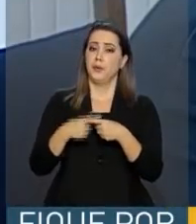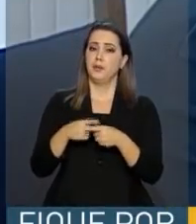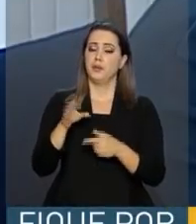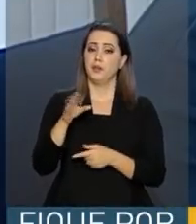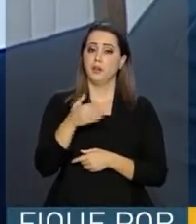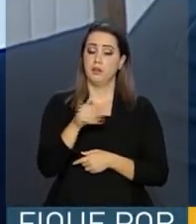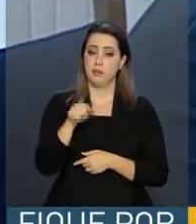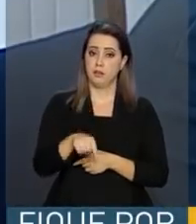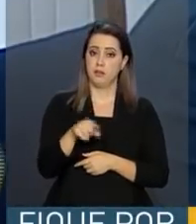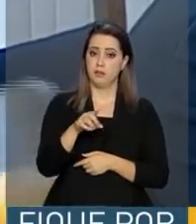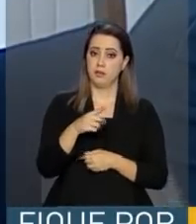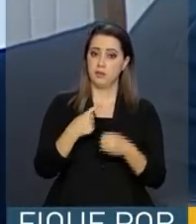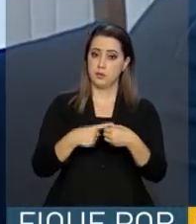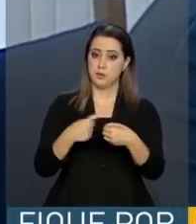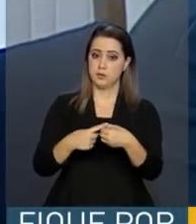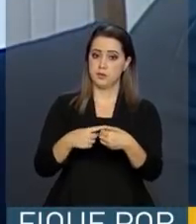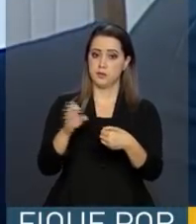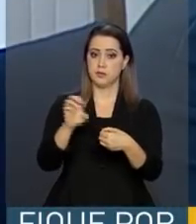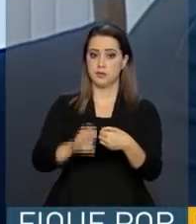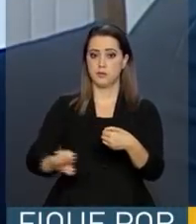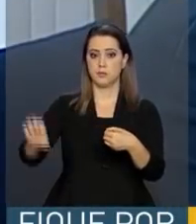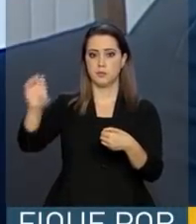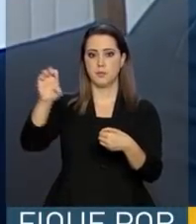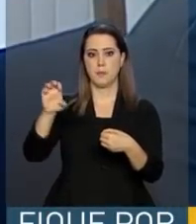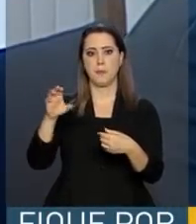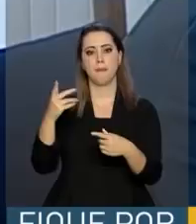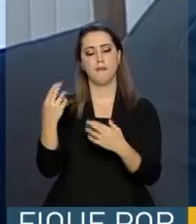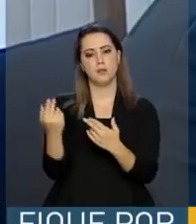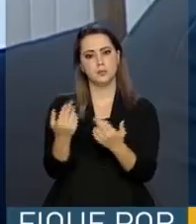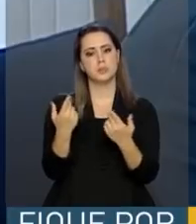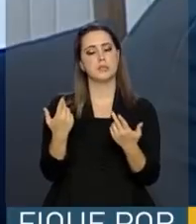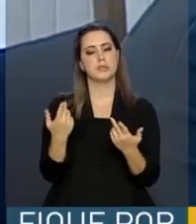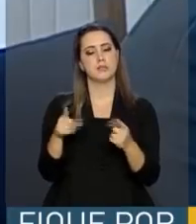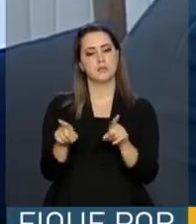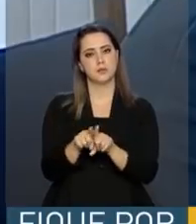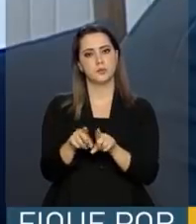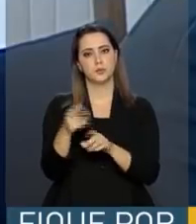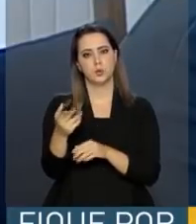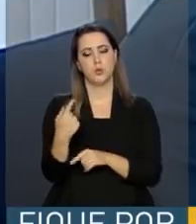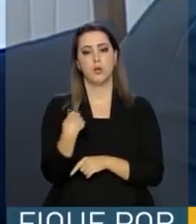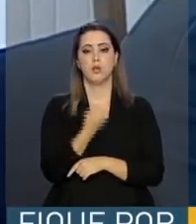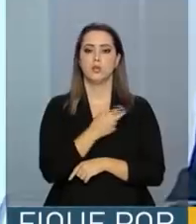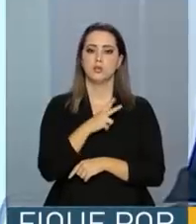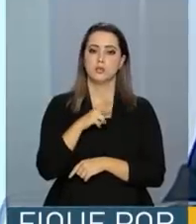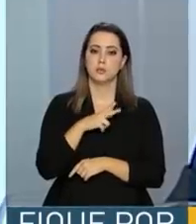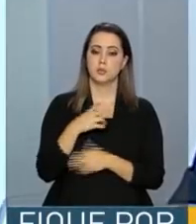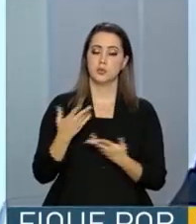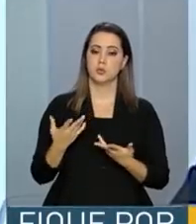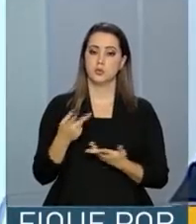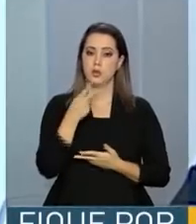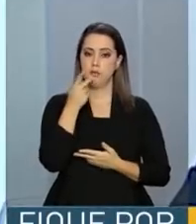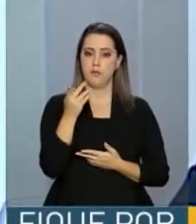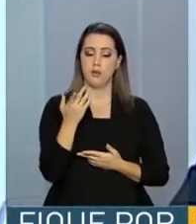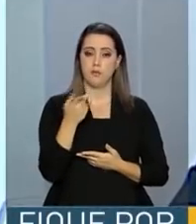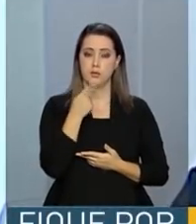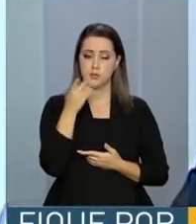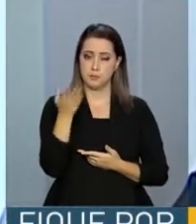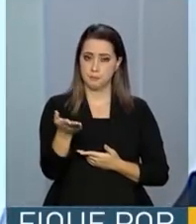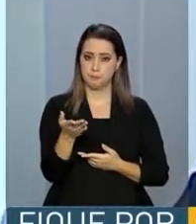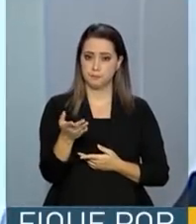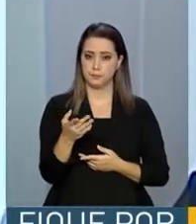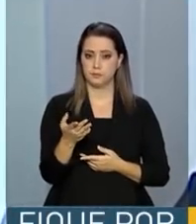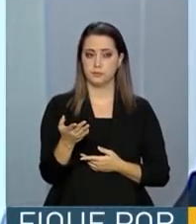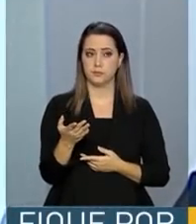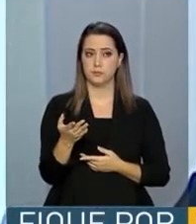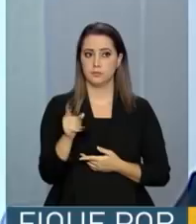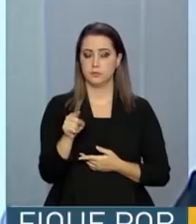aqui ver o princípio federativo em pauta os estados e municípios e nesse particular e agora concluiu mesmo nesse particular